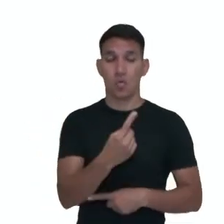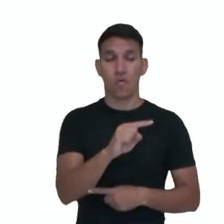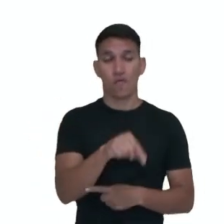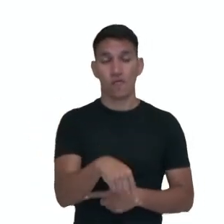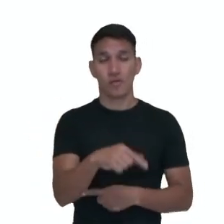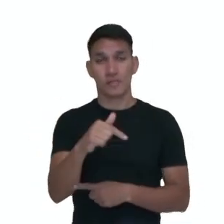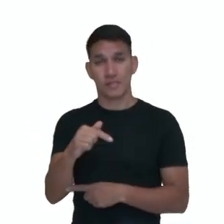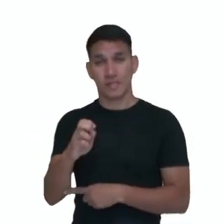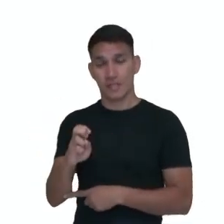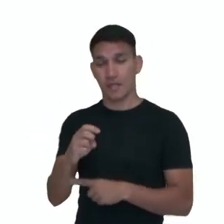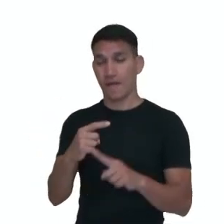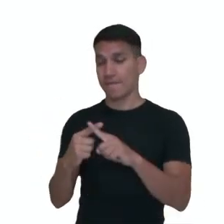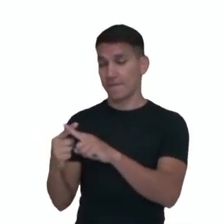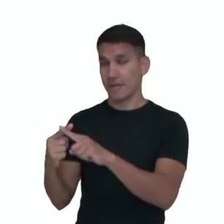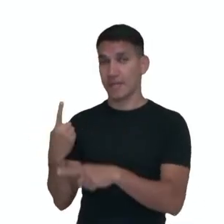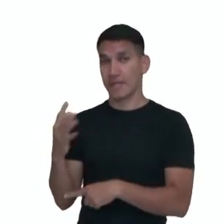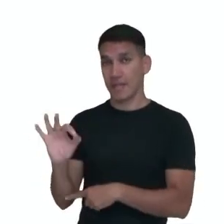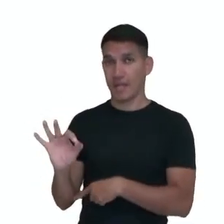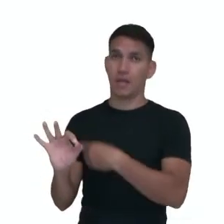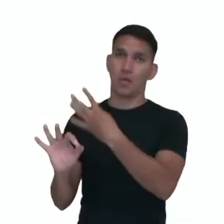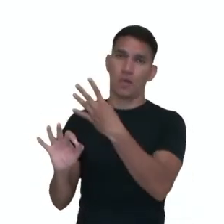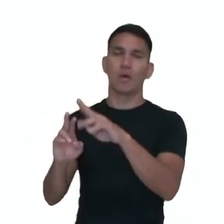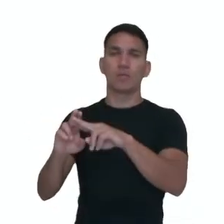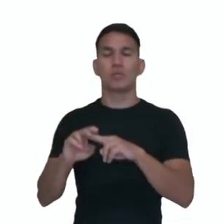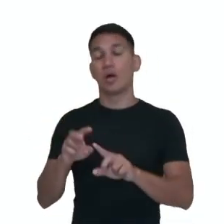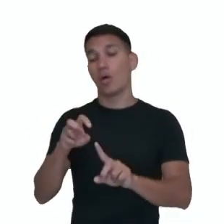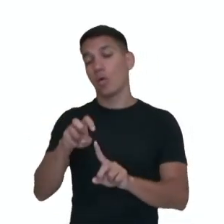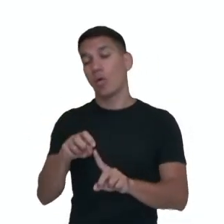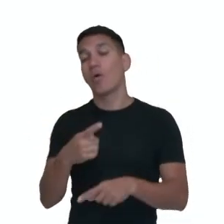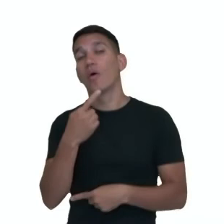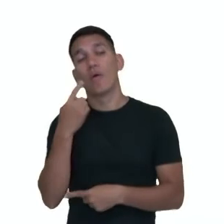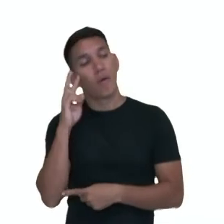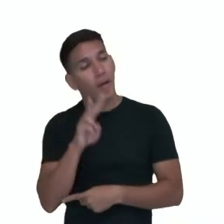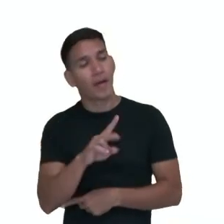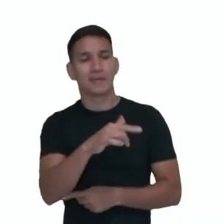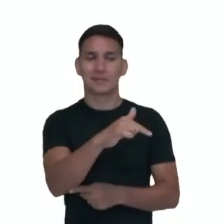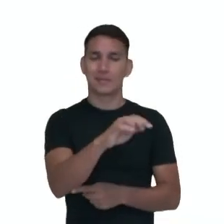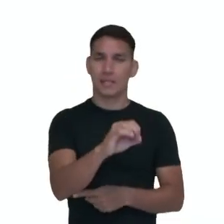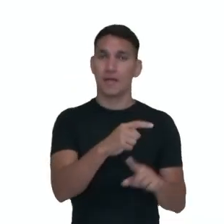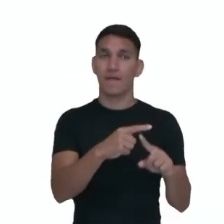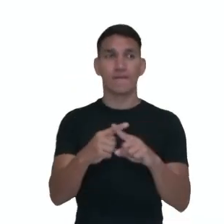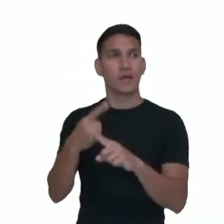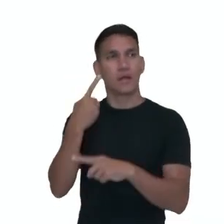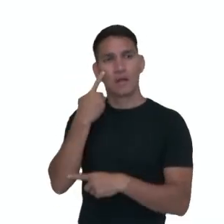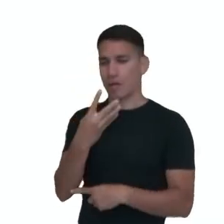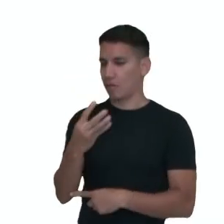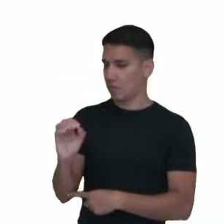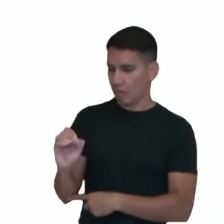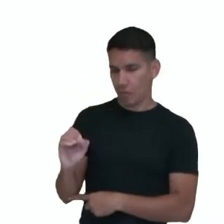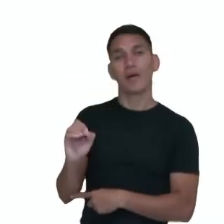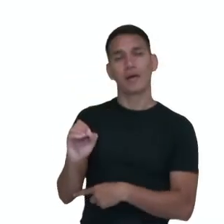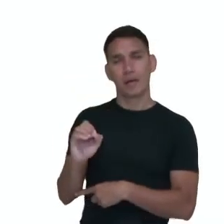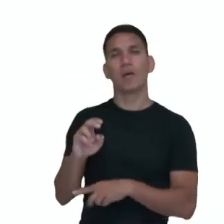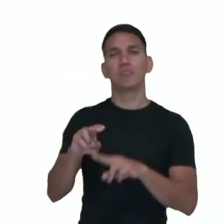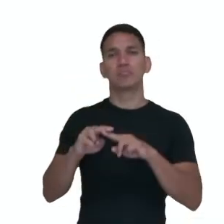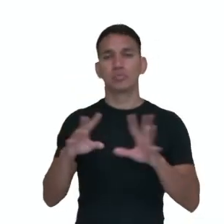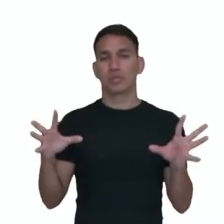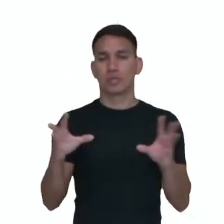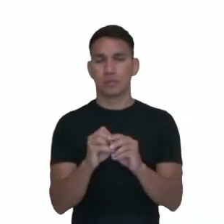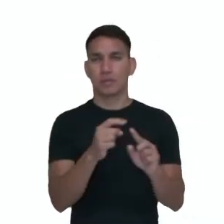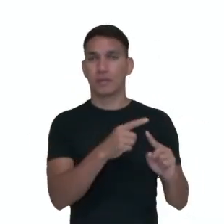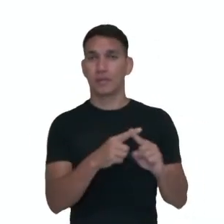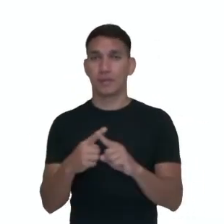4. E para o refrigerante, 70 vezes 400, em notação científica, a gente tem 2,8 vezes